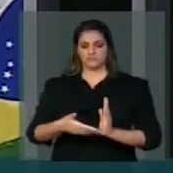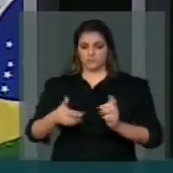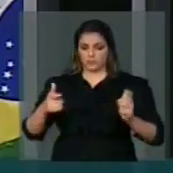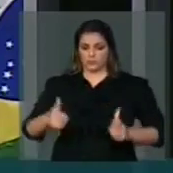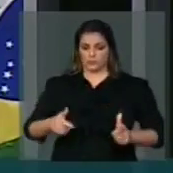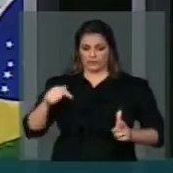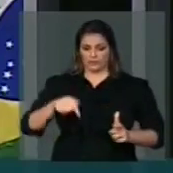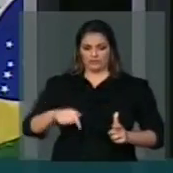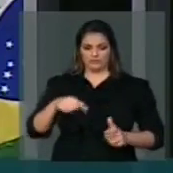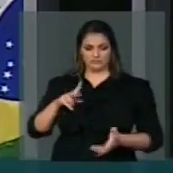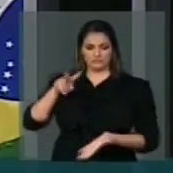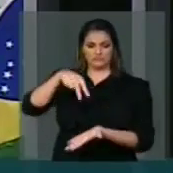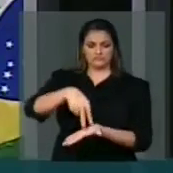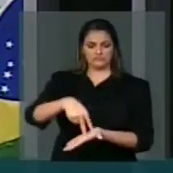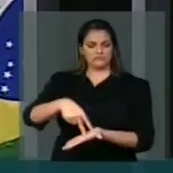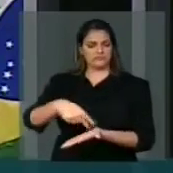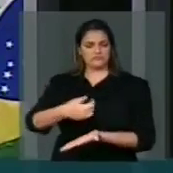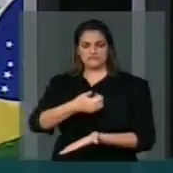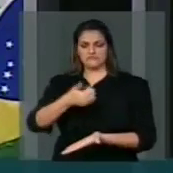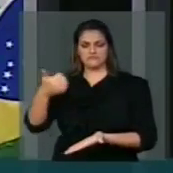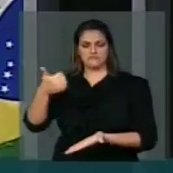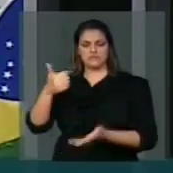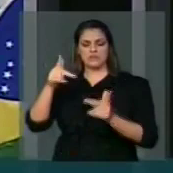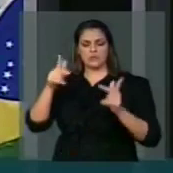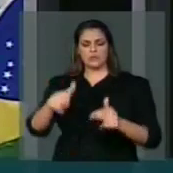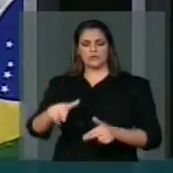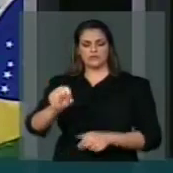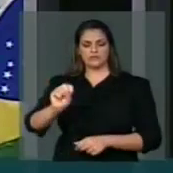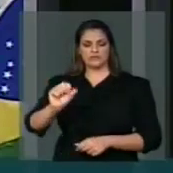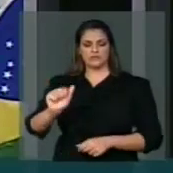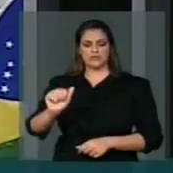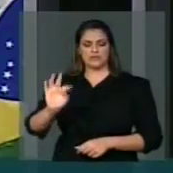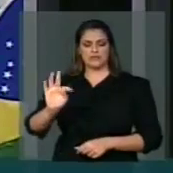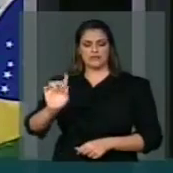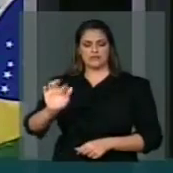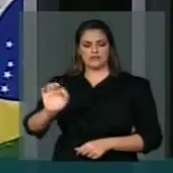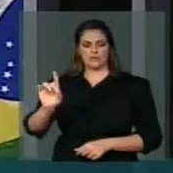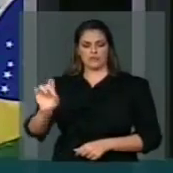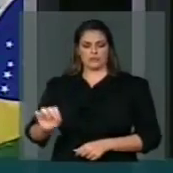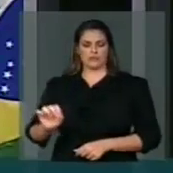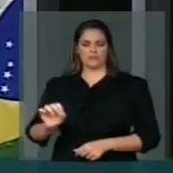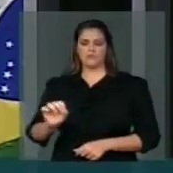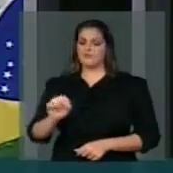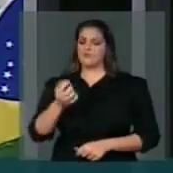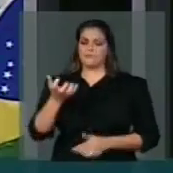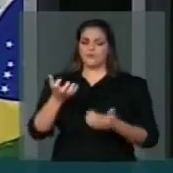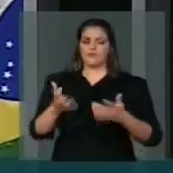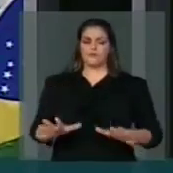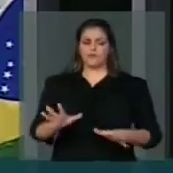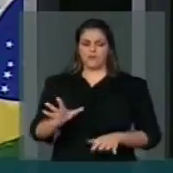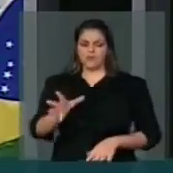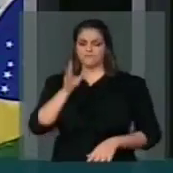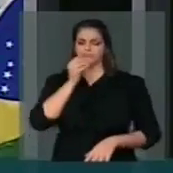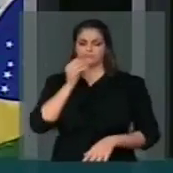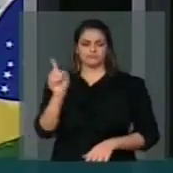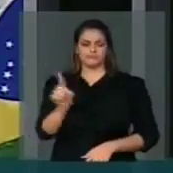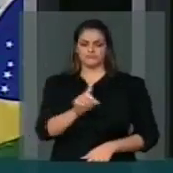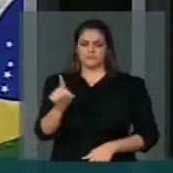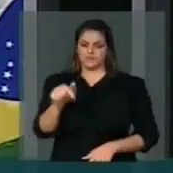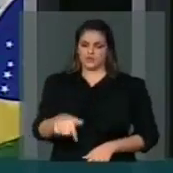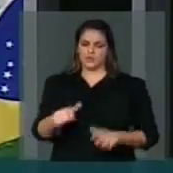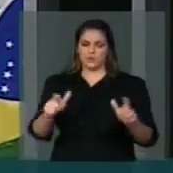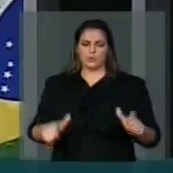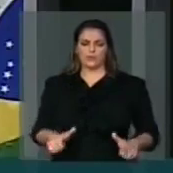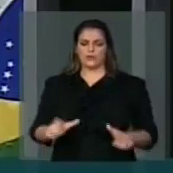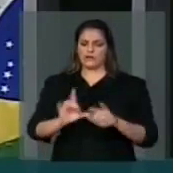sagrada. E o que eu puder fazer para que ela não se cale, fique certo que eu